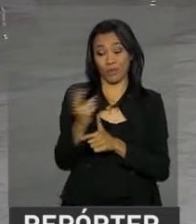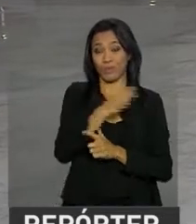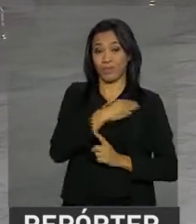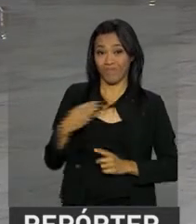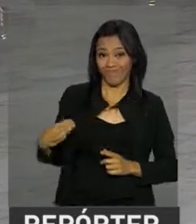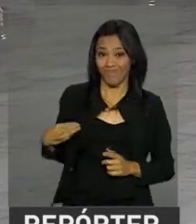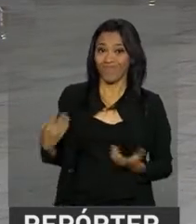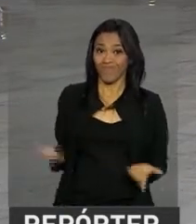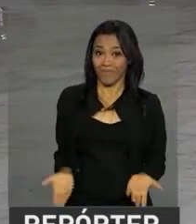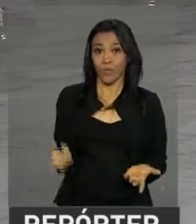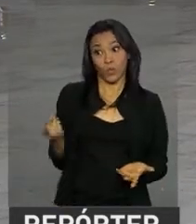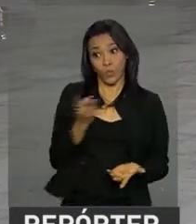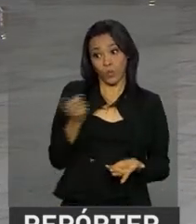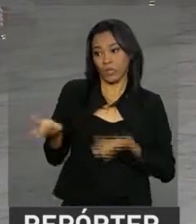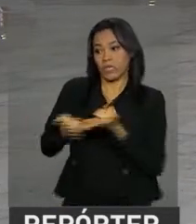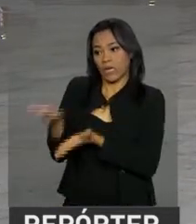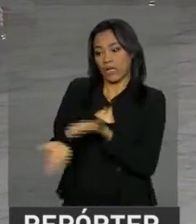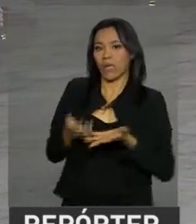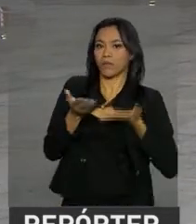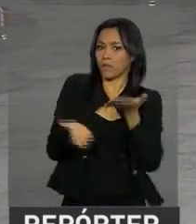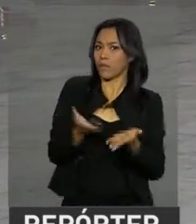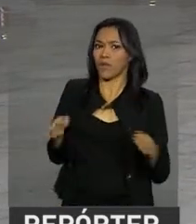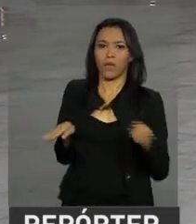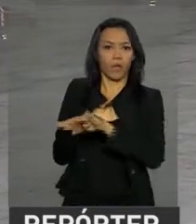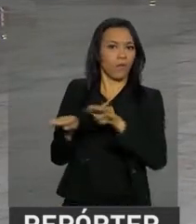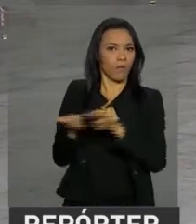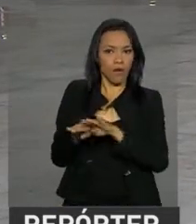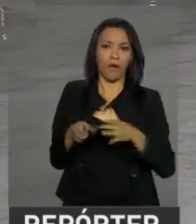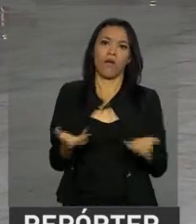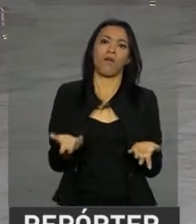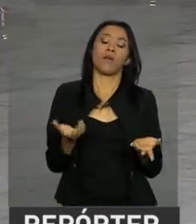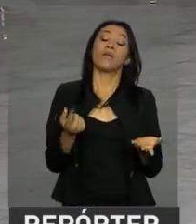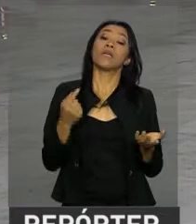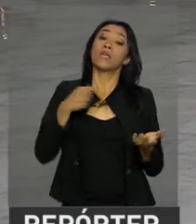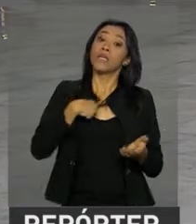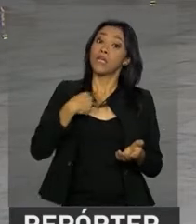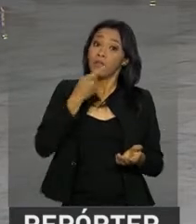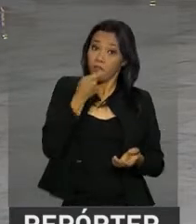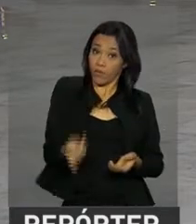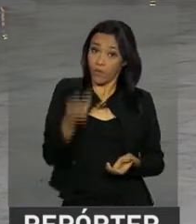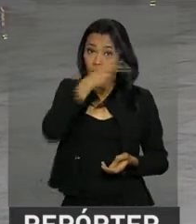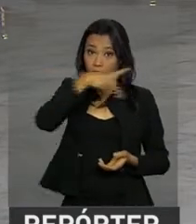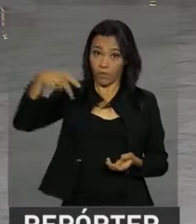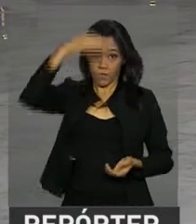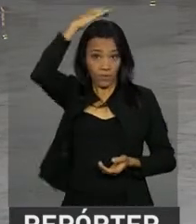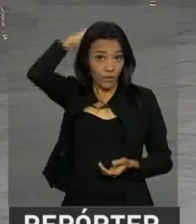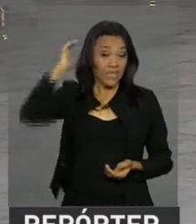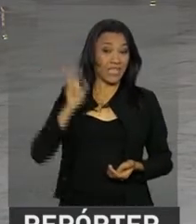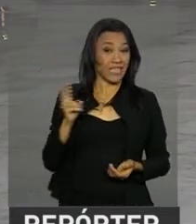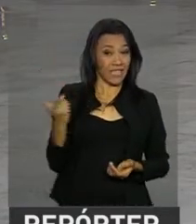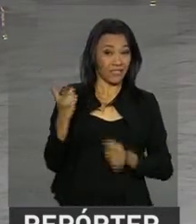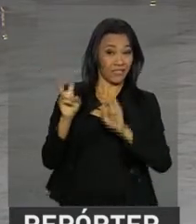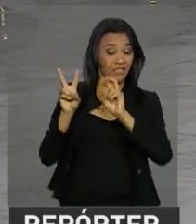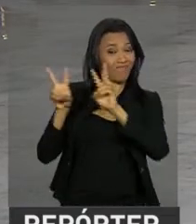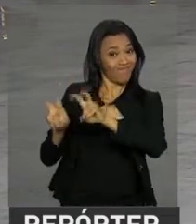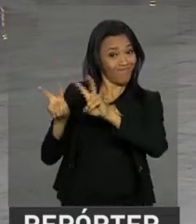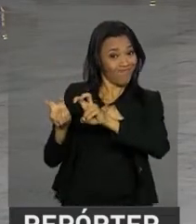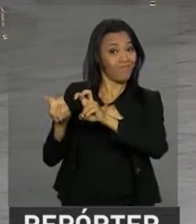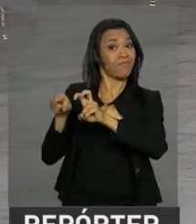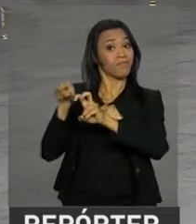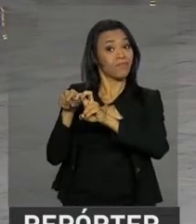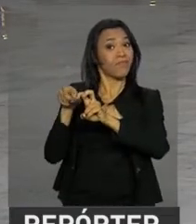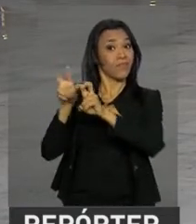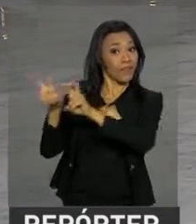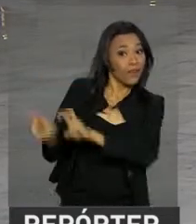que trata todos os seus ministros como iguais e que ele propôs, então, para que essa questão fosse levada para